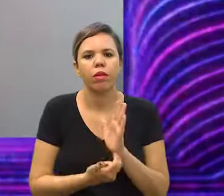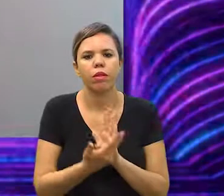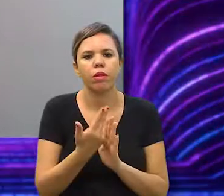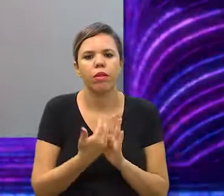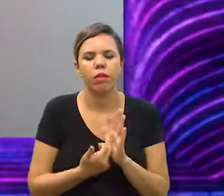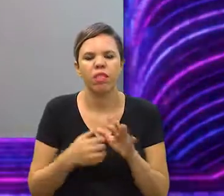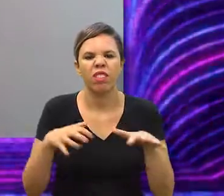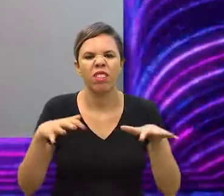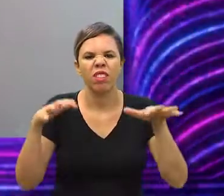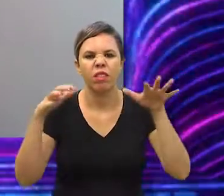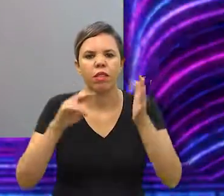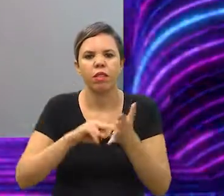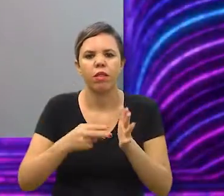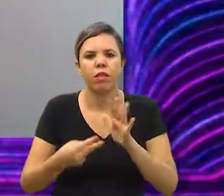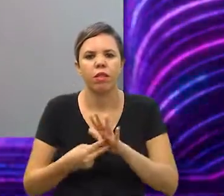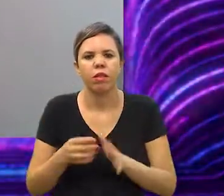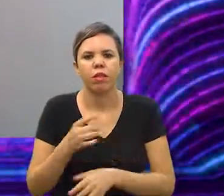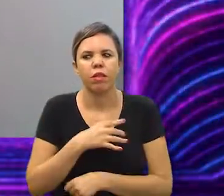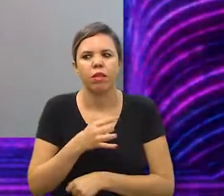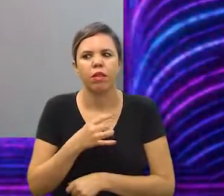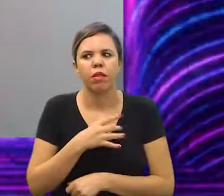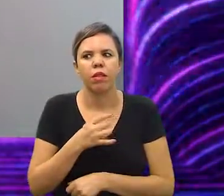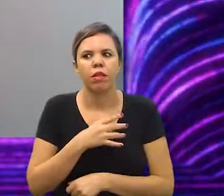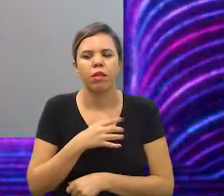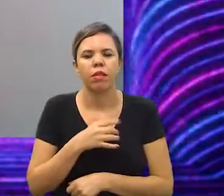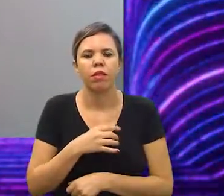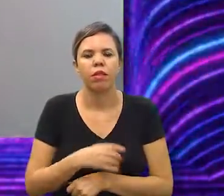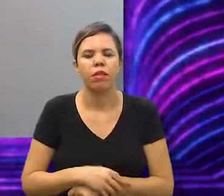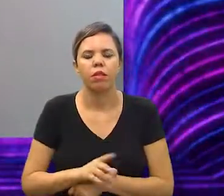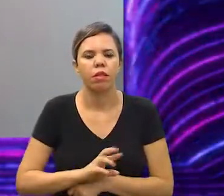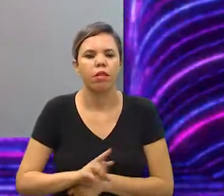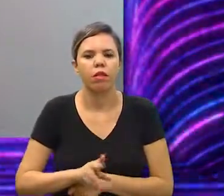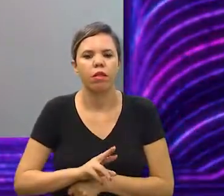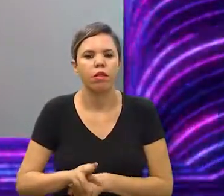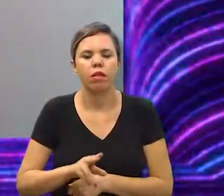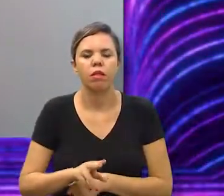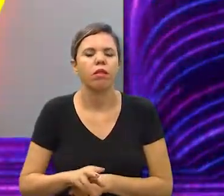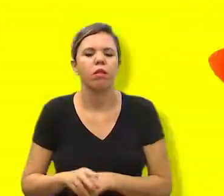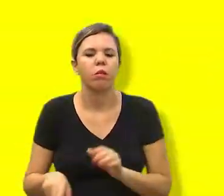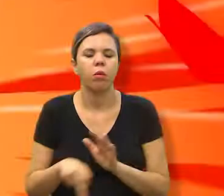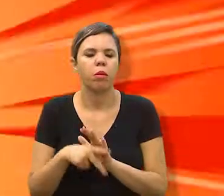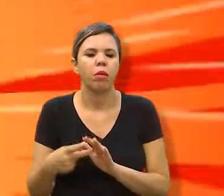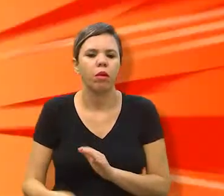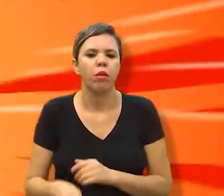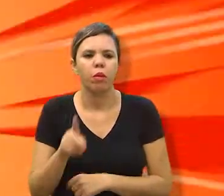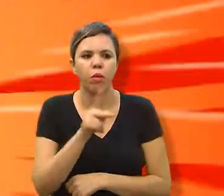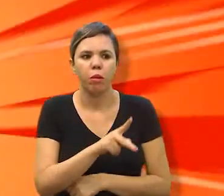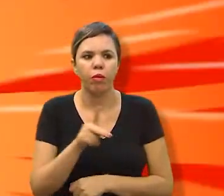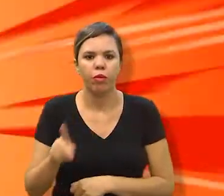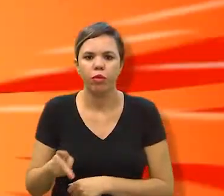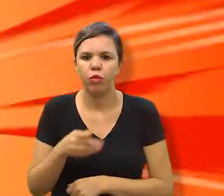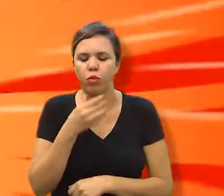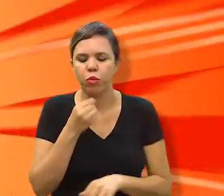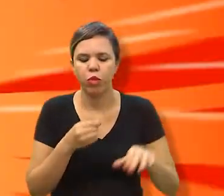monstro que simboliza um medo não literal. Né? Então, o próprio professor Aldo ou o garoto das redes sociais, os